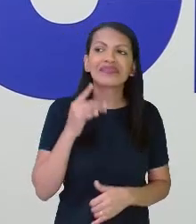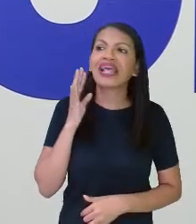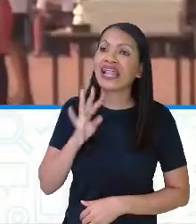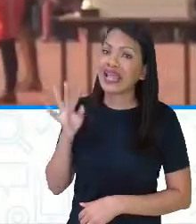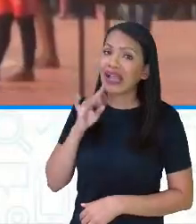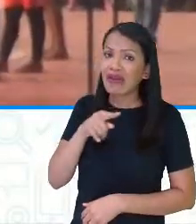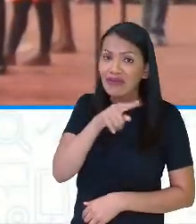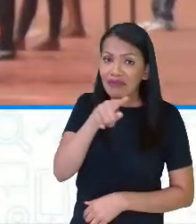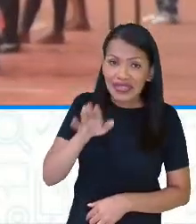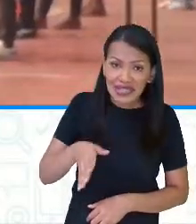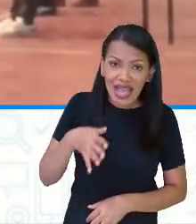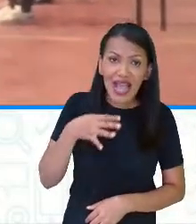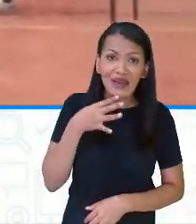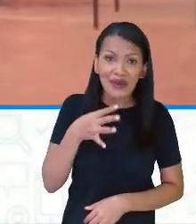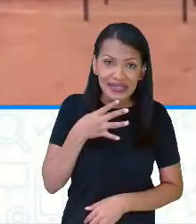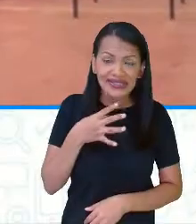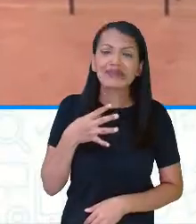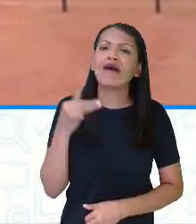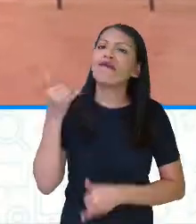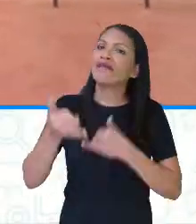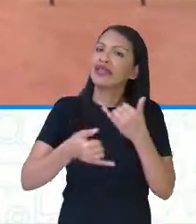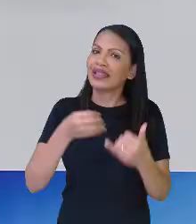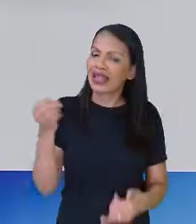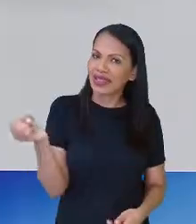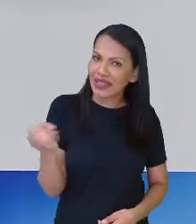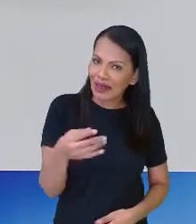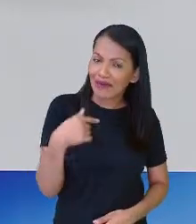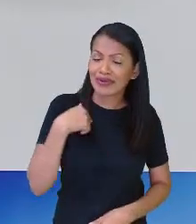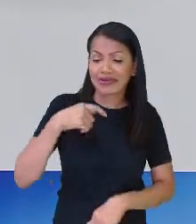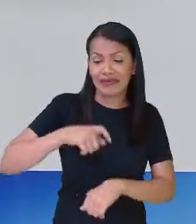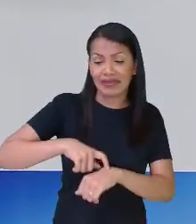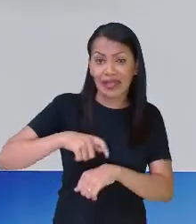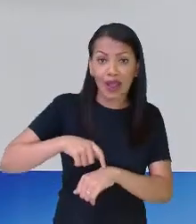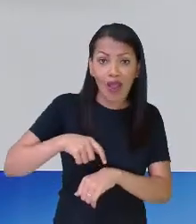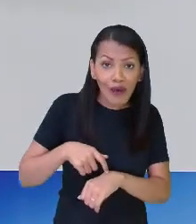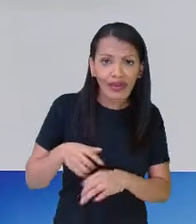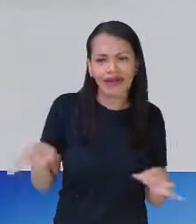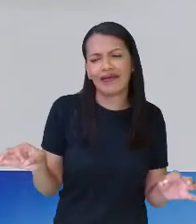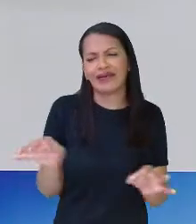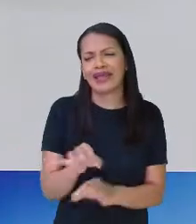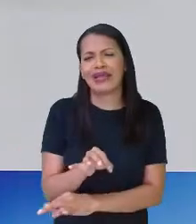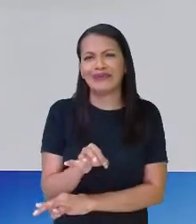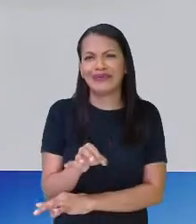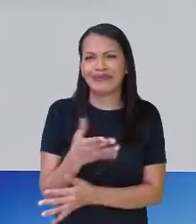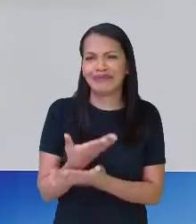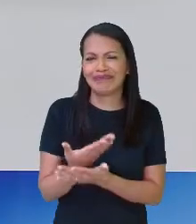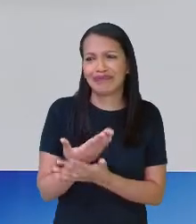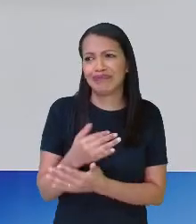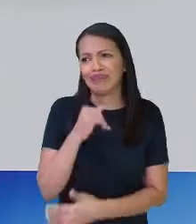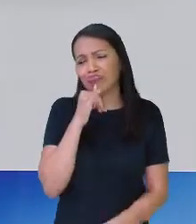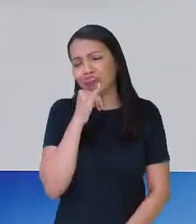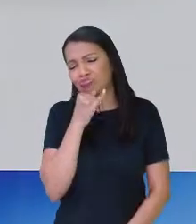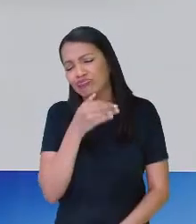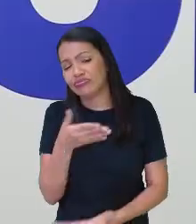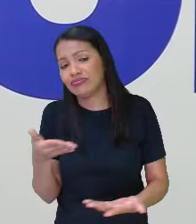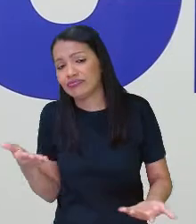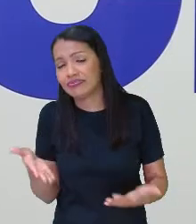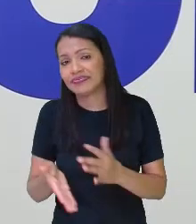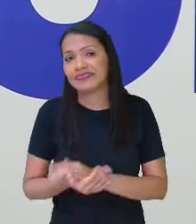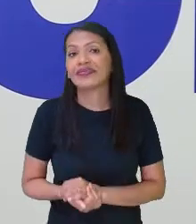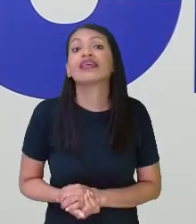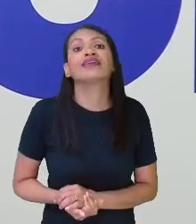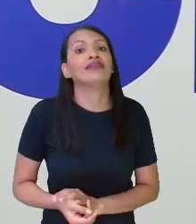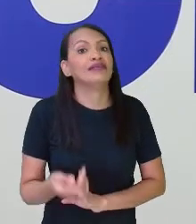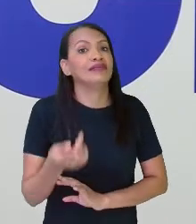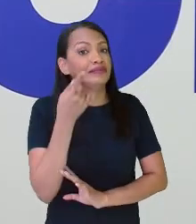né? E vocês, olha aí, uma brincadeira nova. E eu já estou vendo que meu tempo acabou, professora Maurícia, olha. Que pena. Pois é,